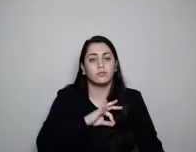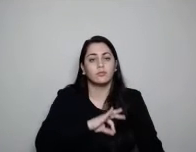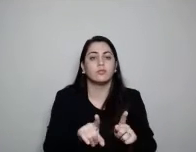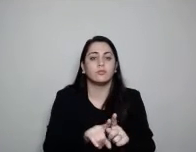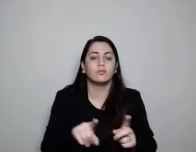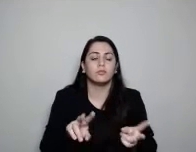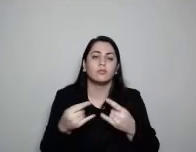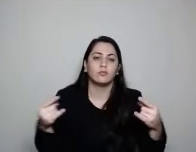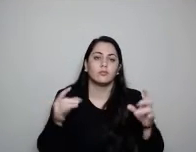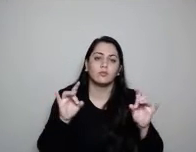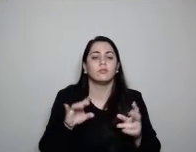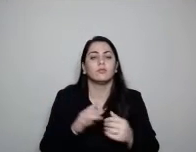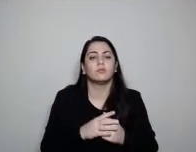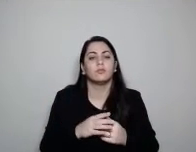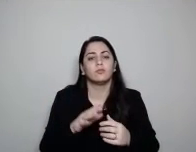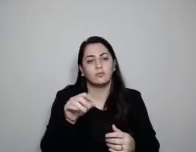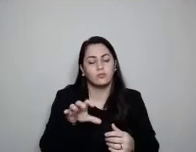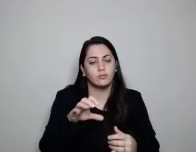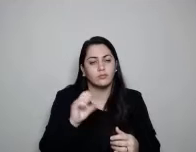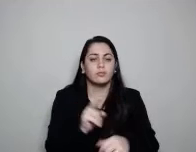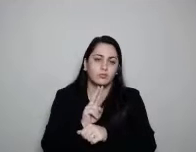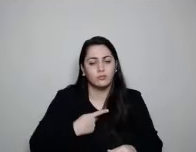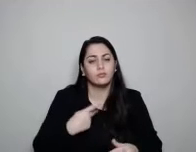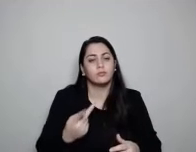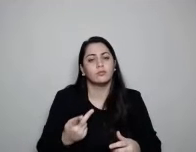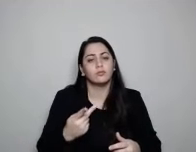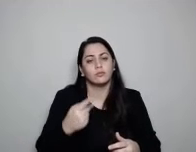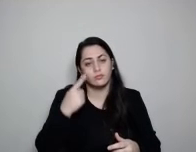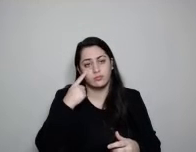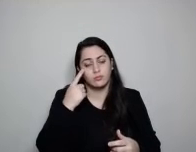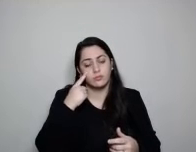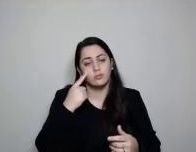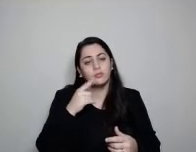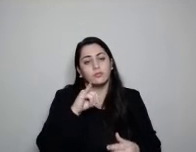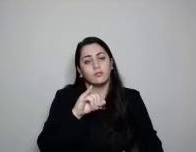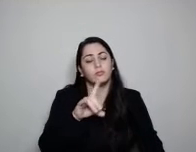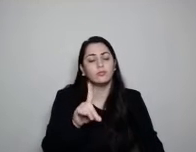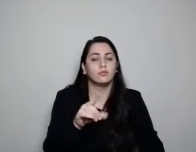pessoais, conforme se observa por meio do documento de